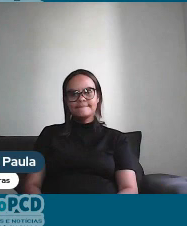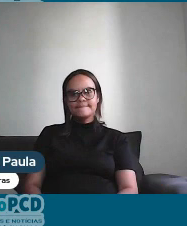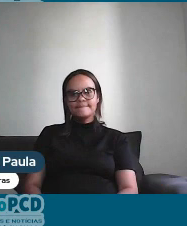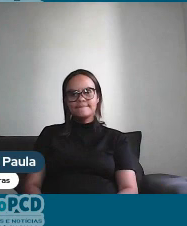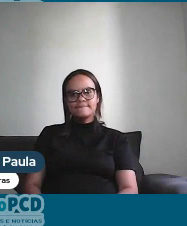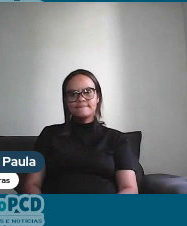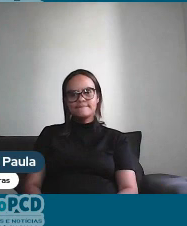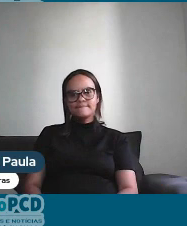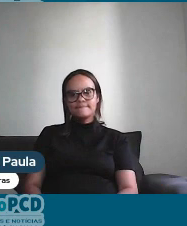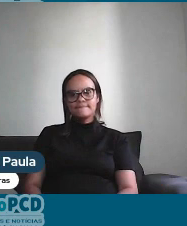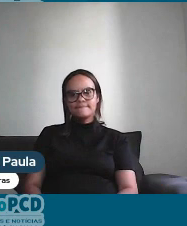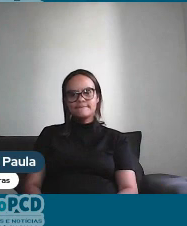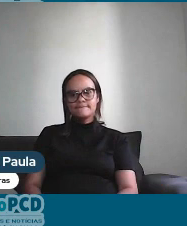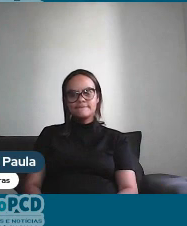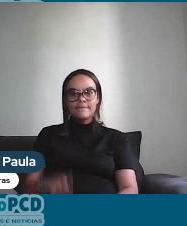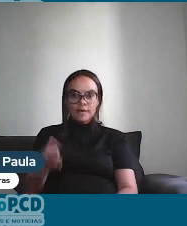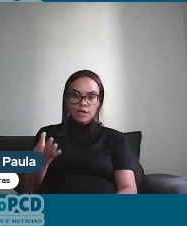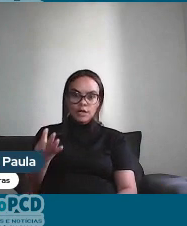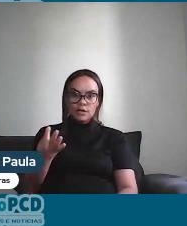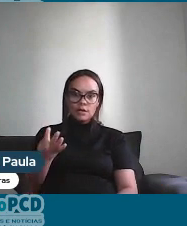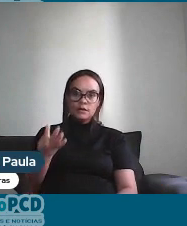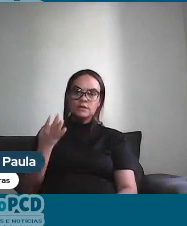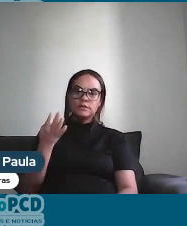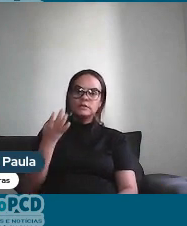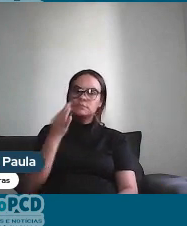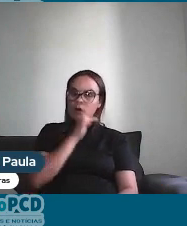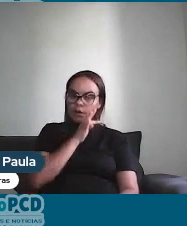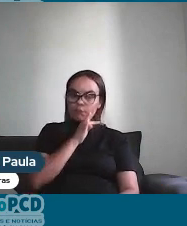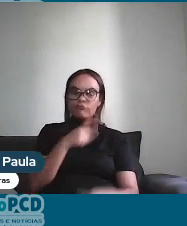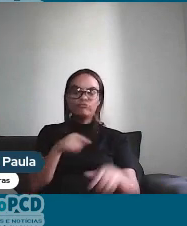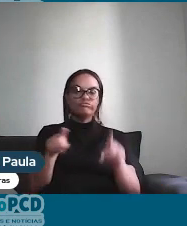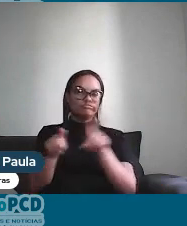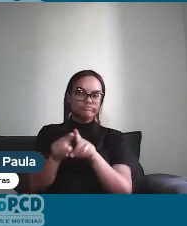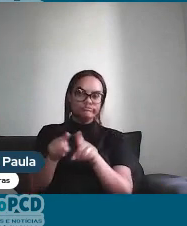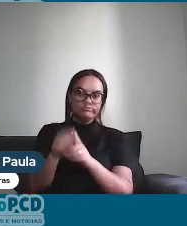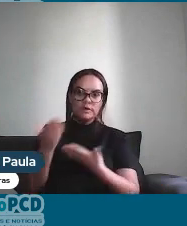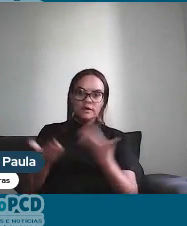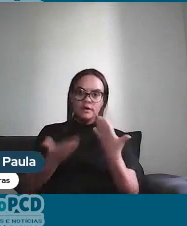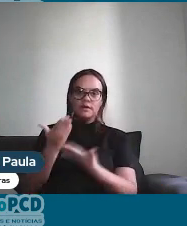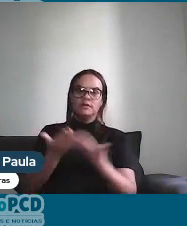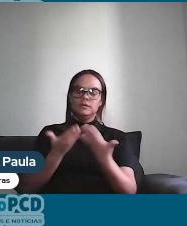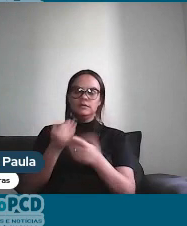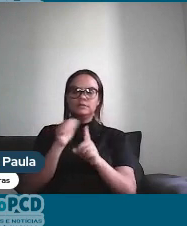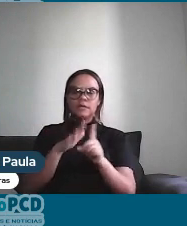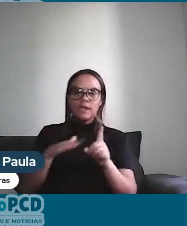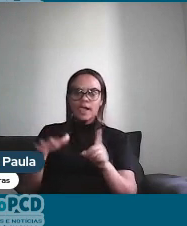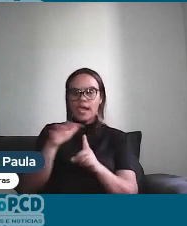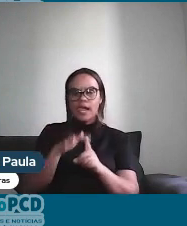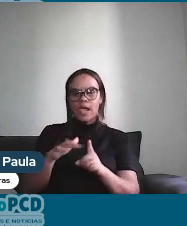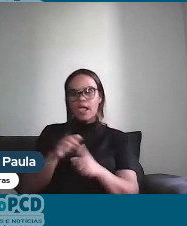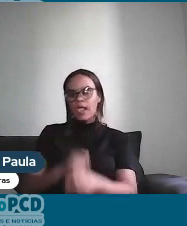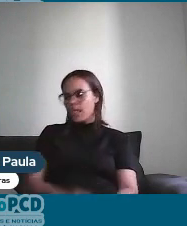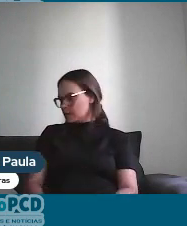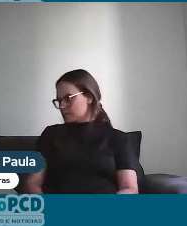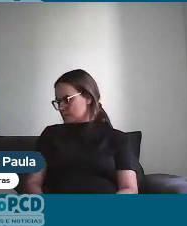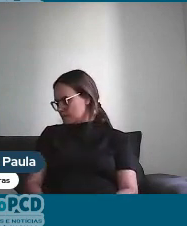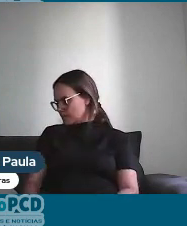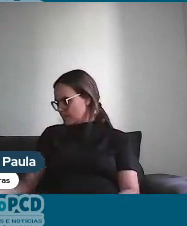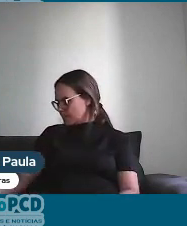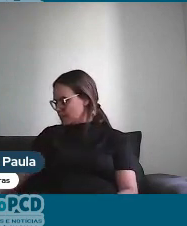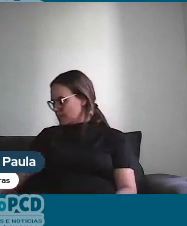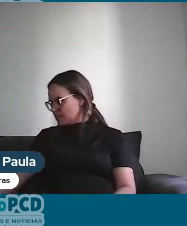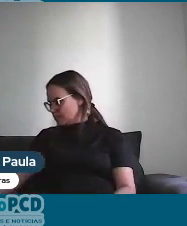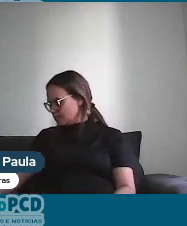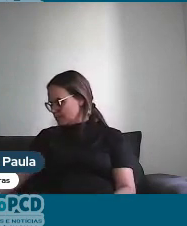E, obviamente, que as políticas de assistência social têm que estar muito presentes, porque